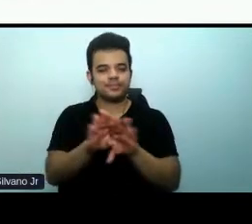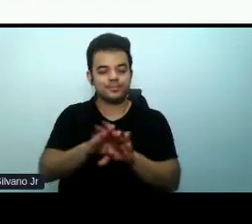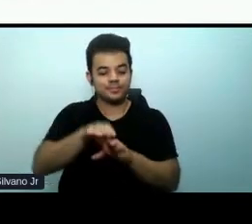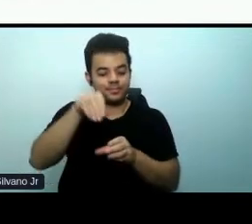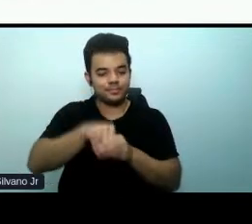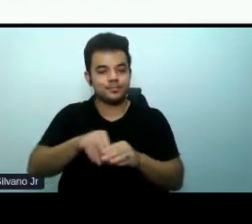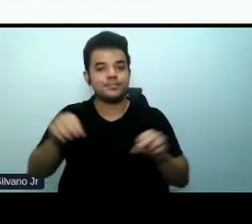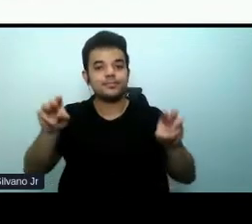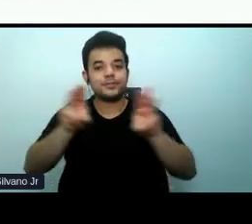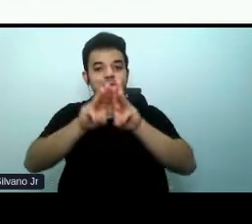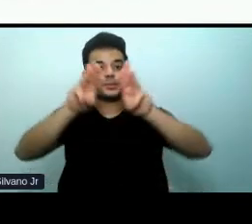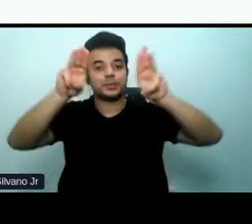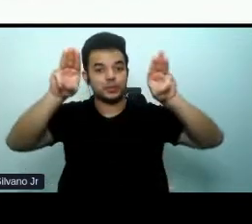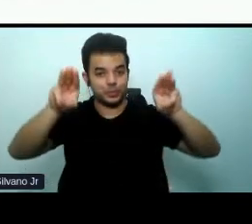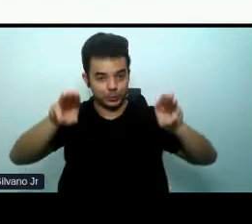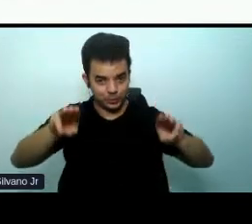museus,